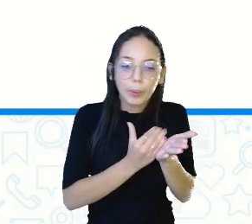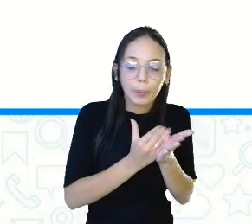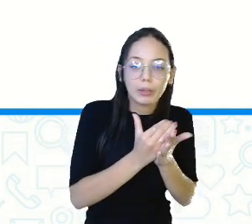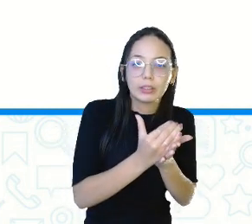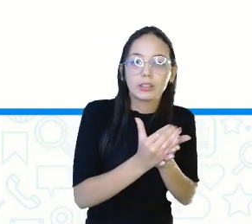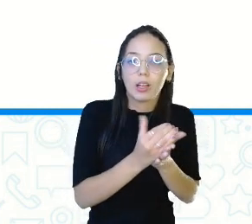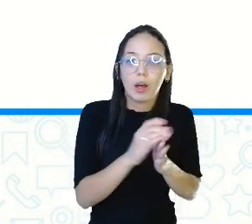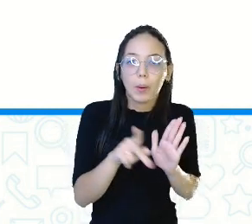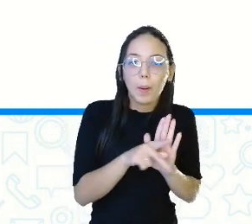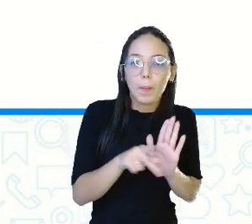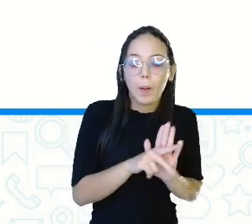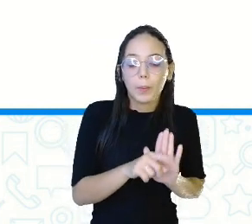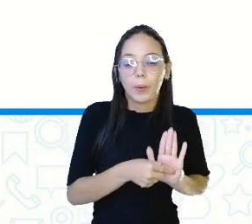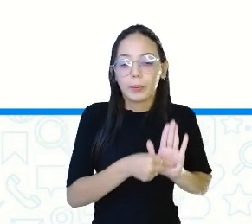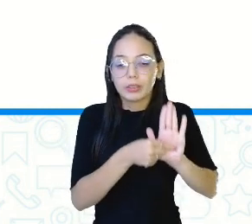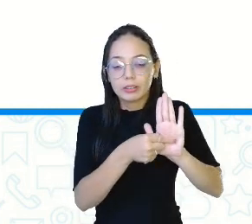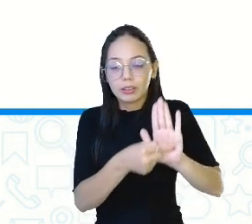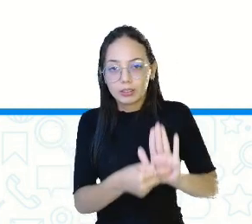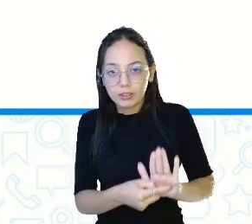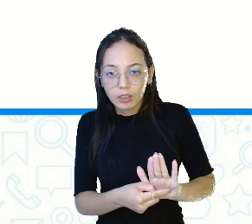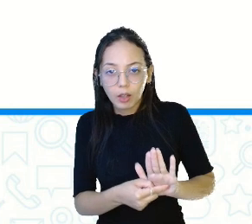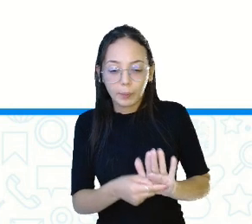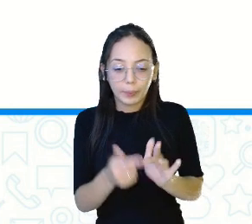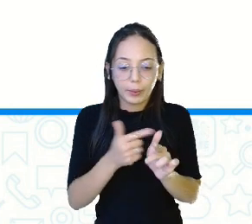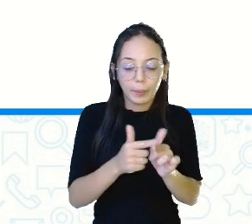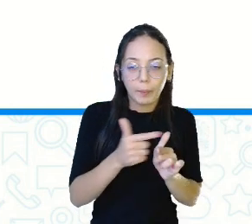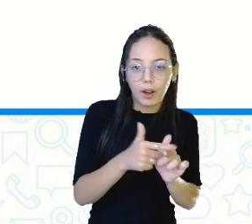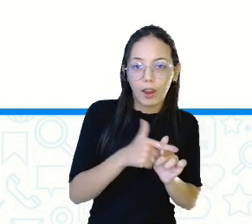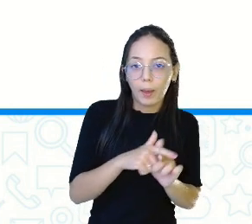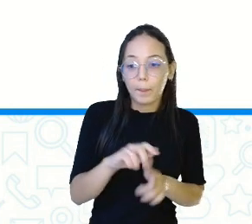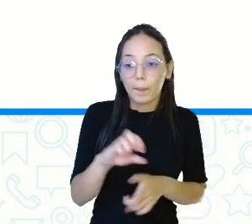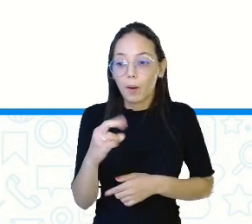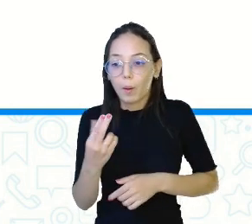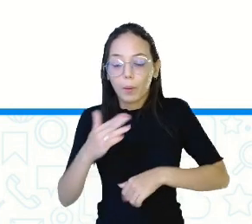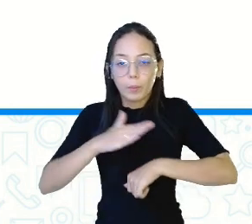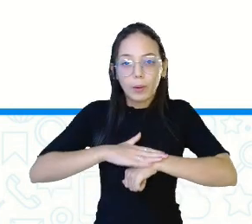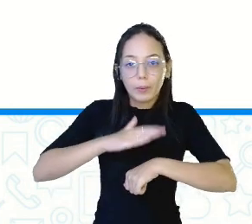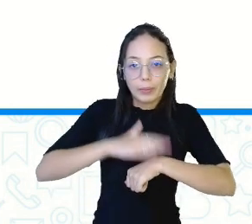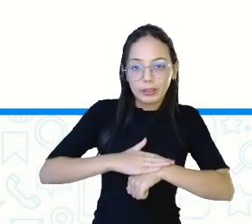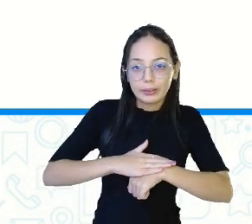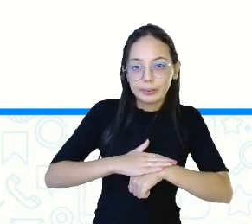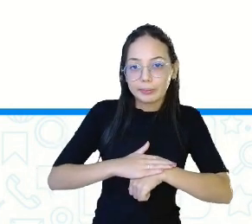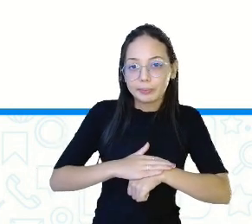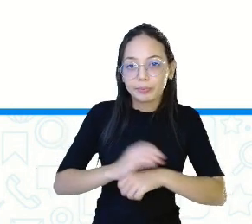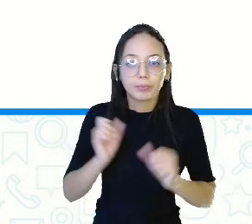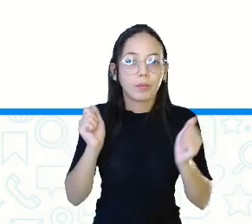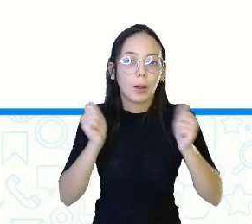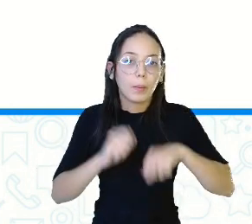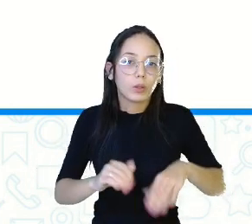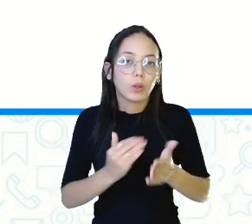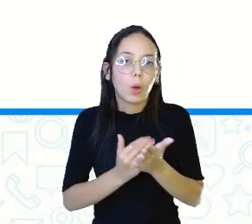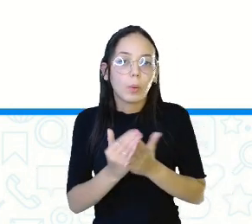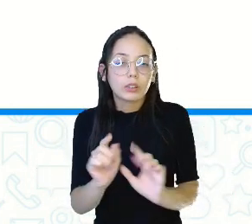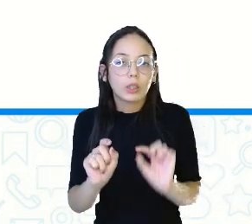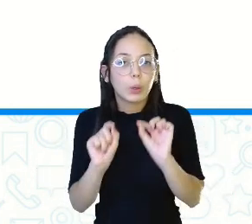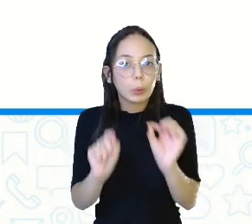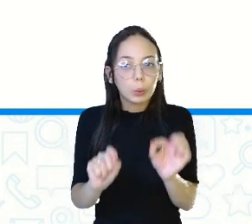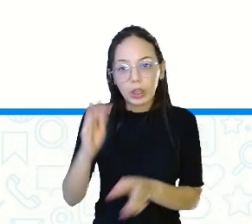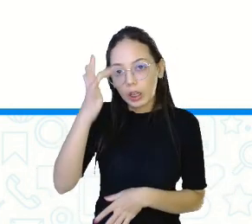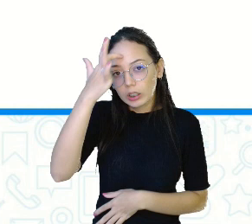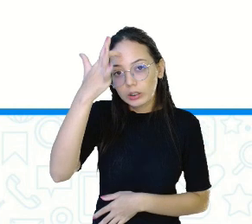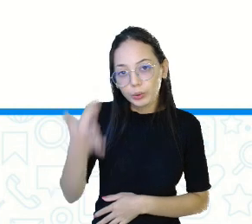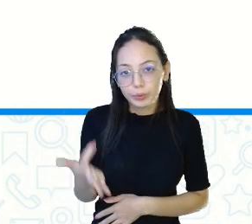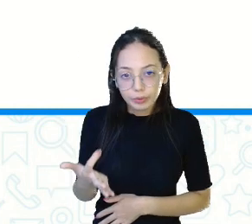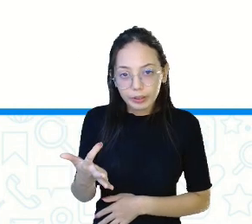começar pela apresentação do problema ou da situação, pode começar pela sua